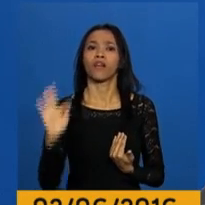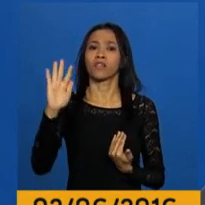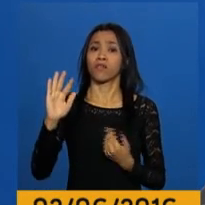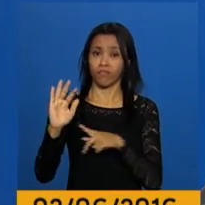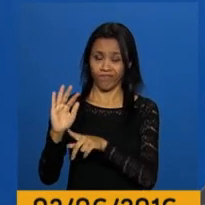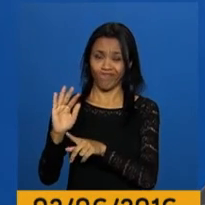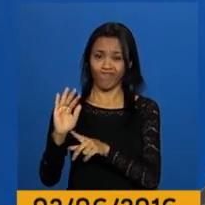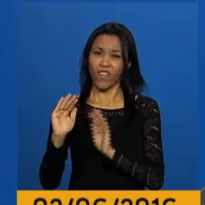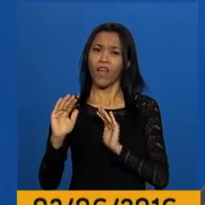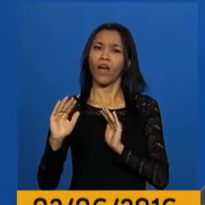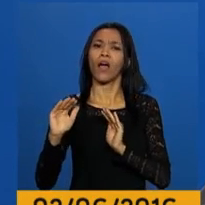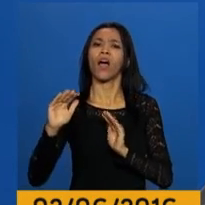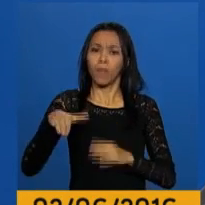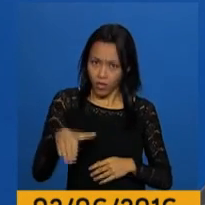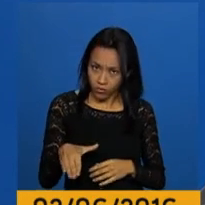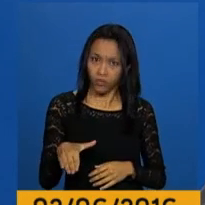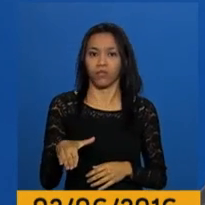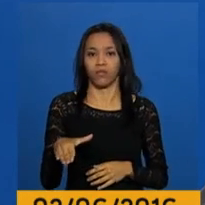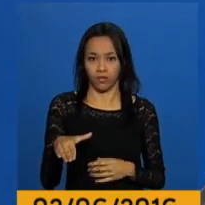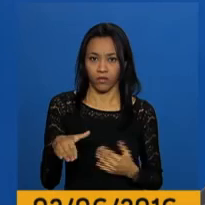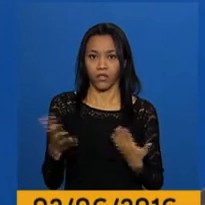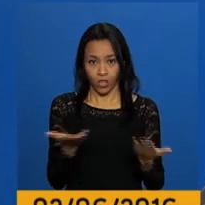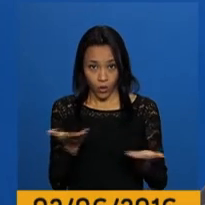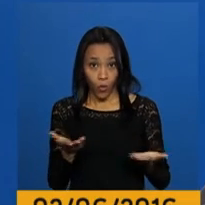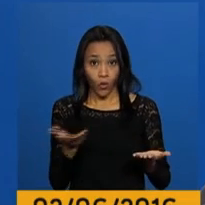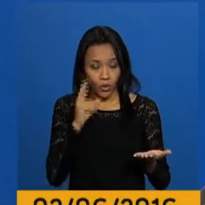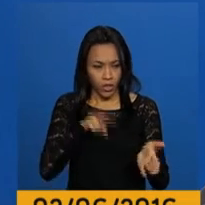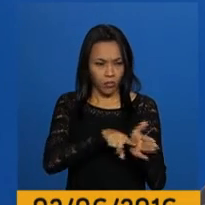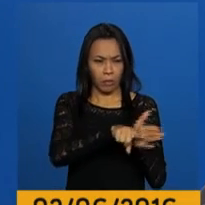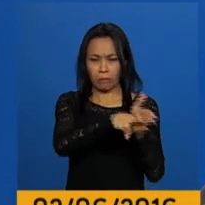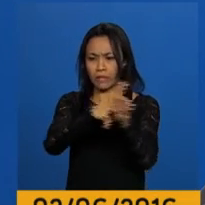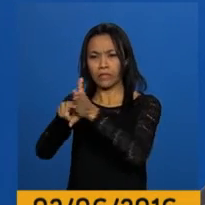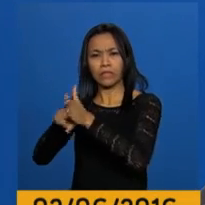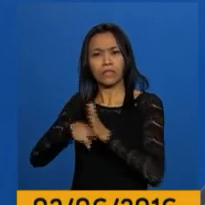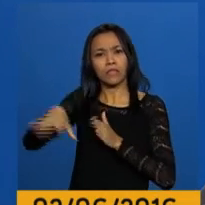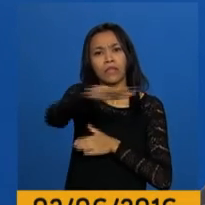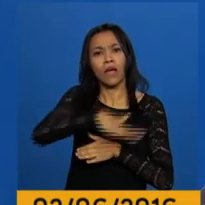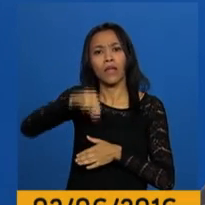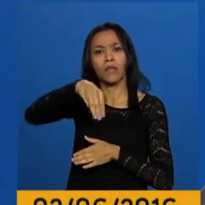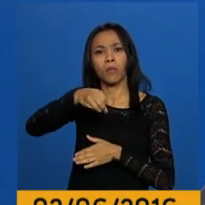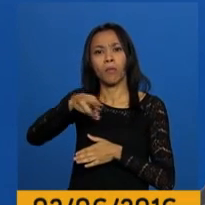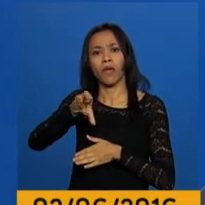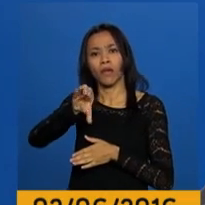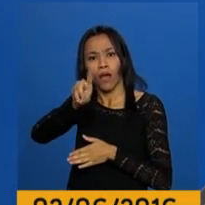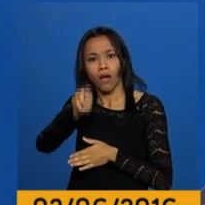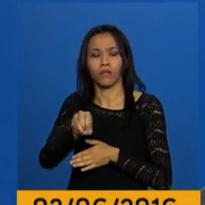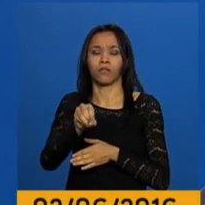inferior ao que é hoje previsto pelo mercado para ser o impacto